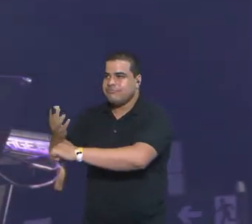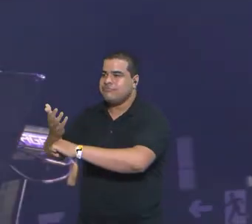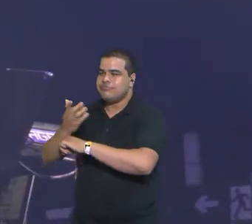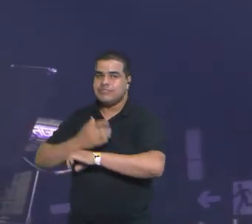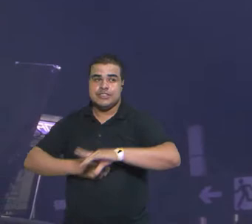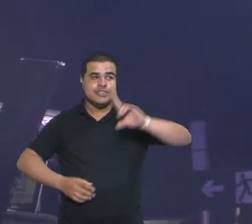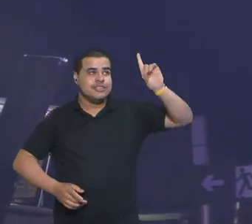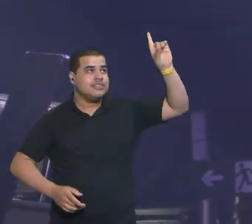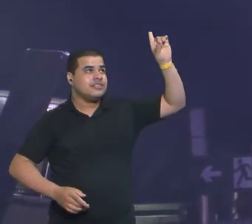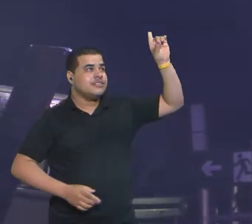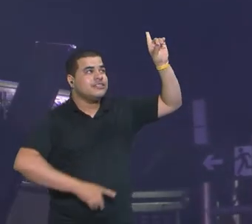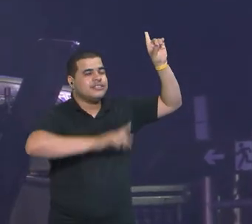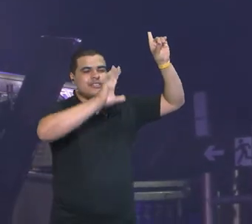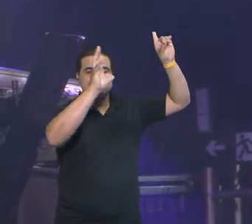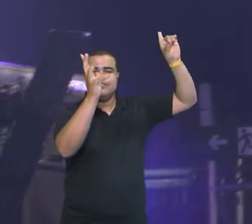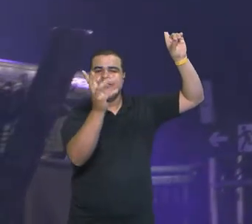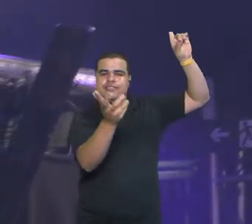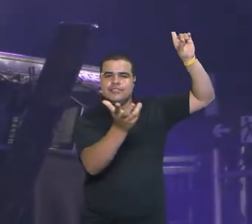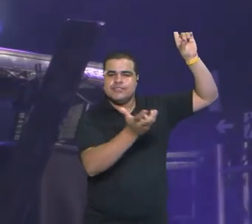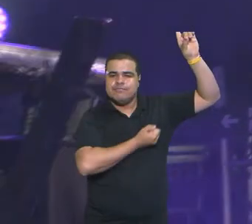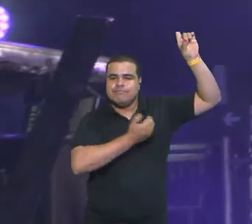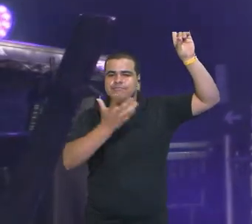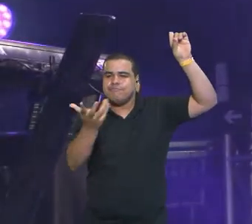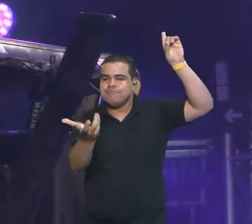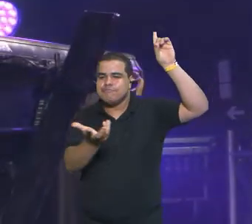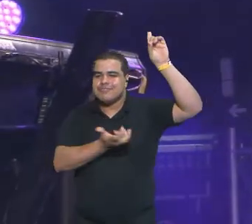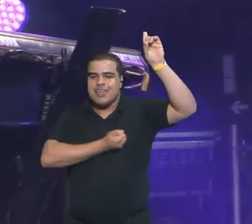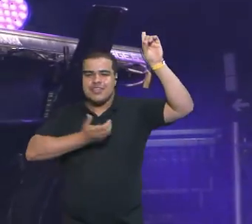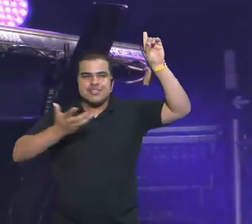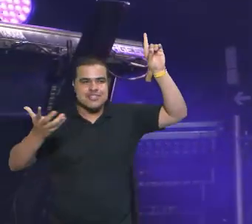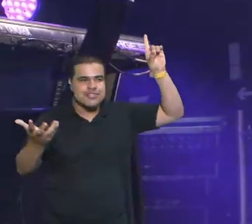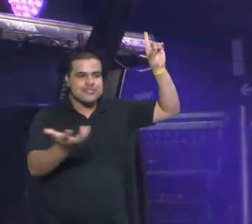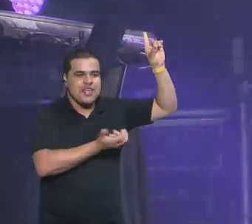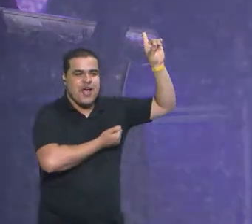de um Deus que salva